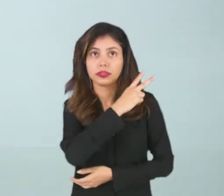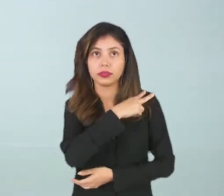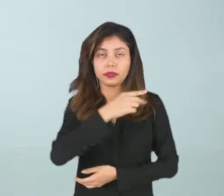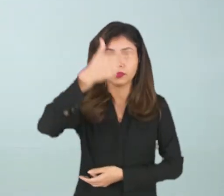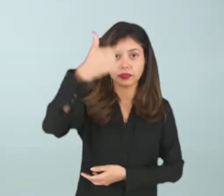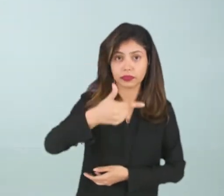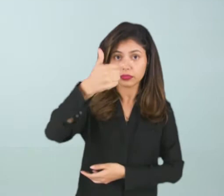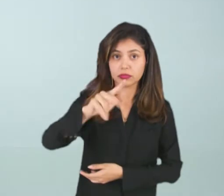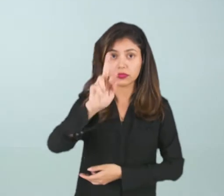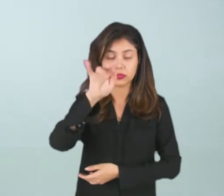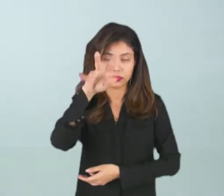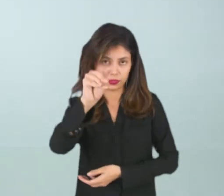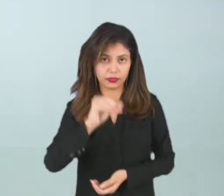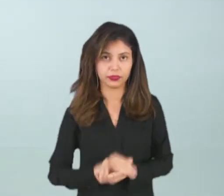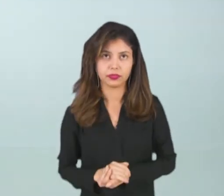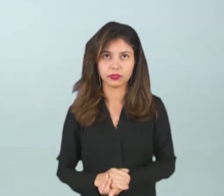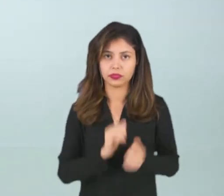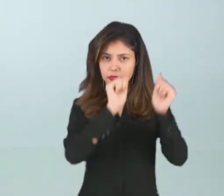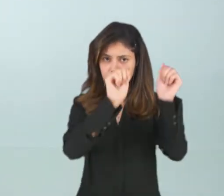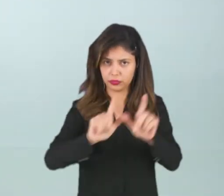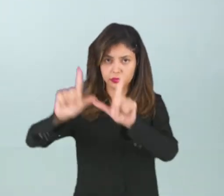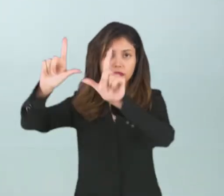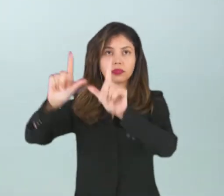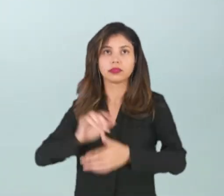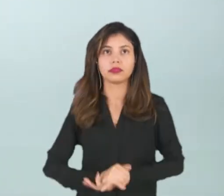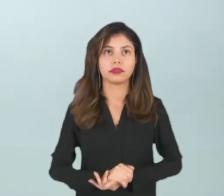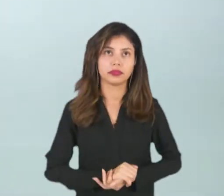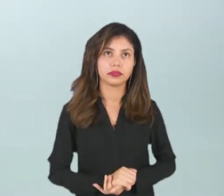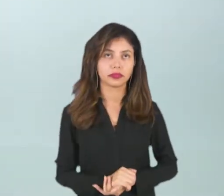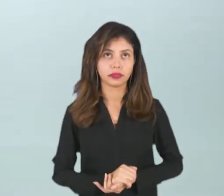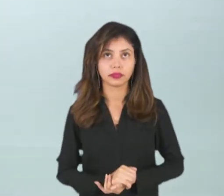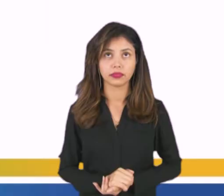grau. Então venham comigo, acompanhem o material, tudo bem?